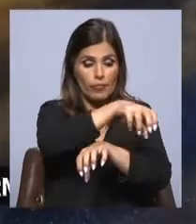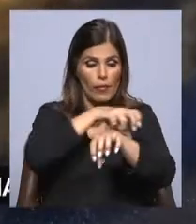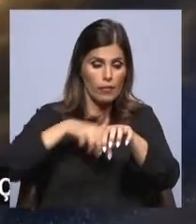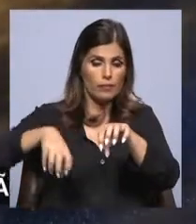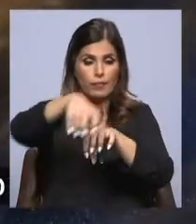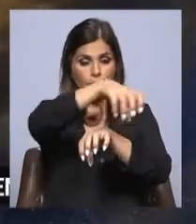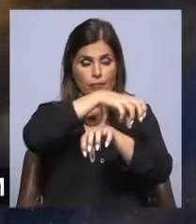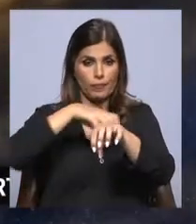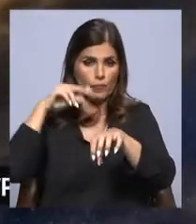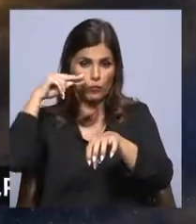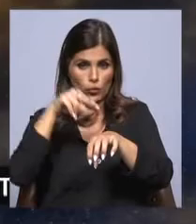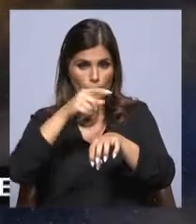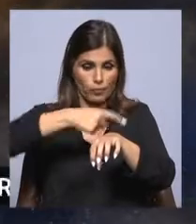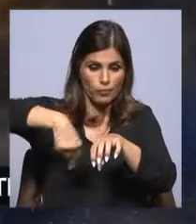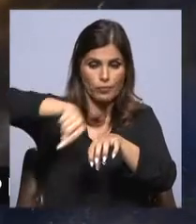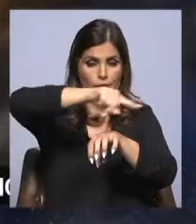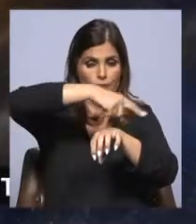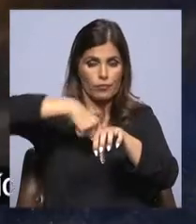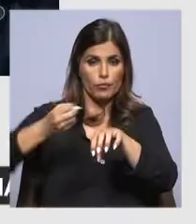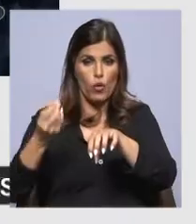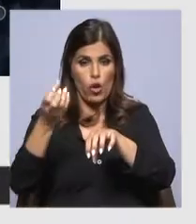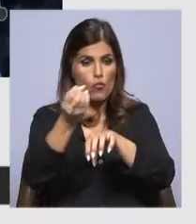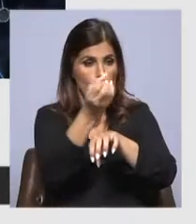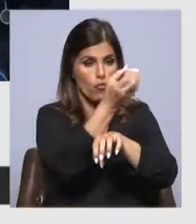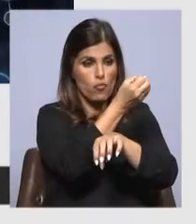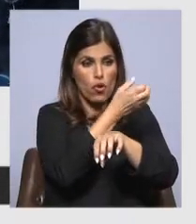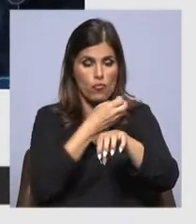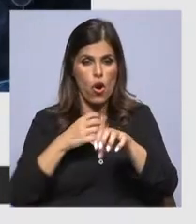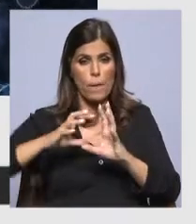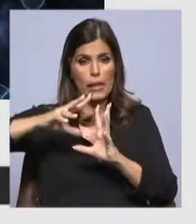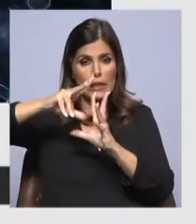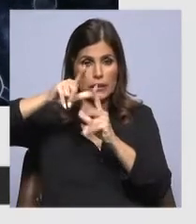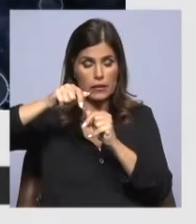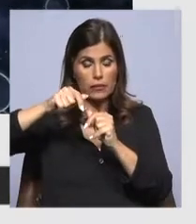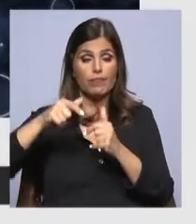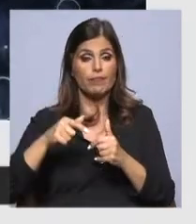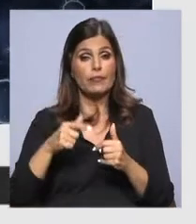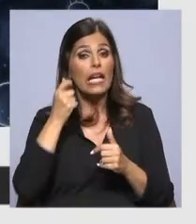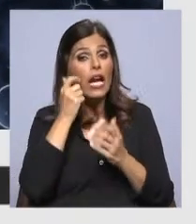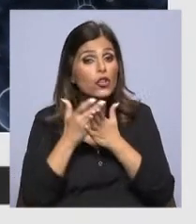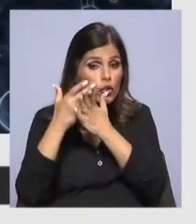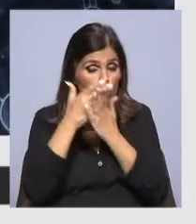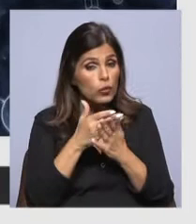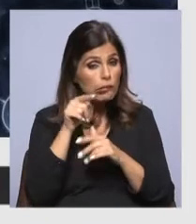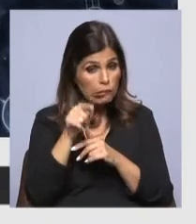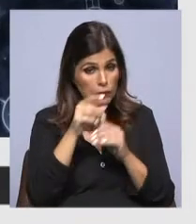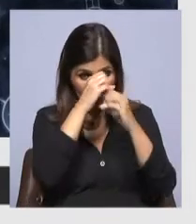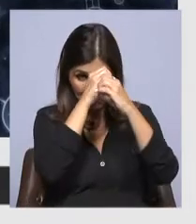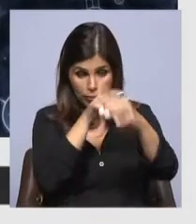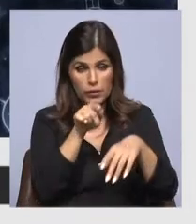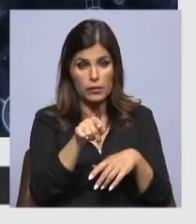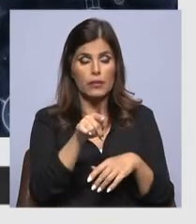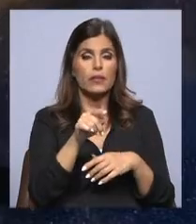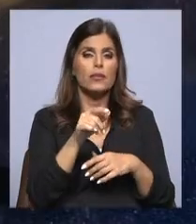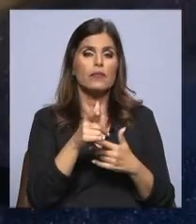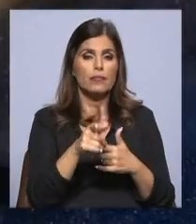estrela, Cristiana, nascem planetas. Portanto, o que os astrónomos fizeram foi, utilizando os